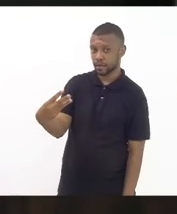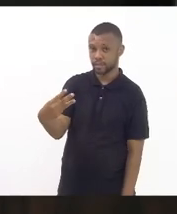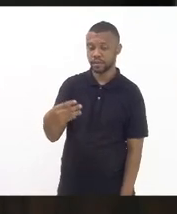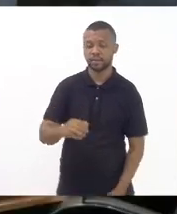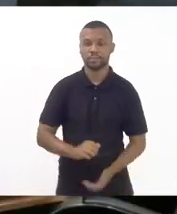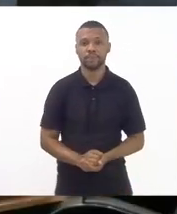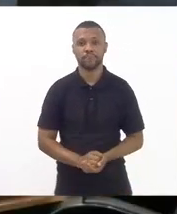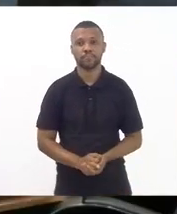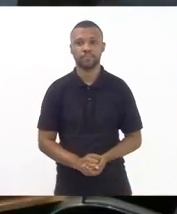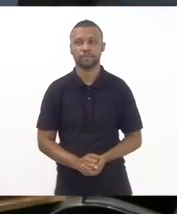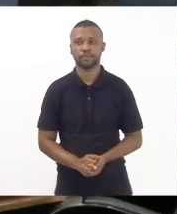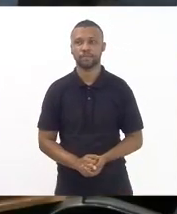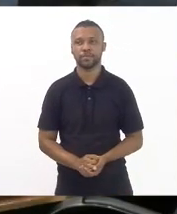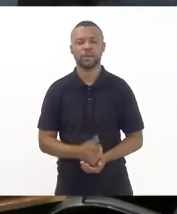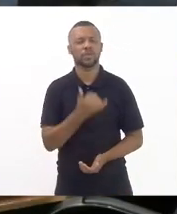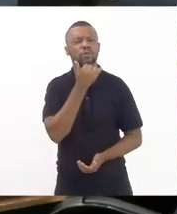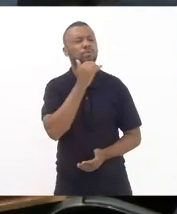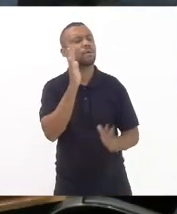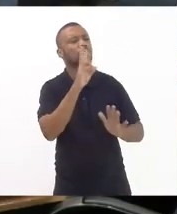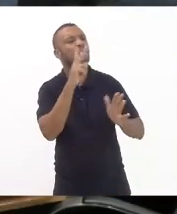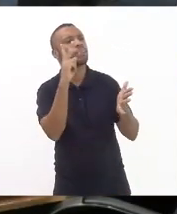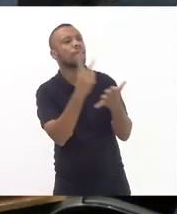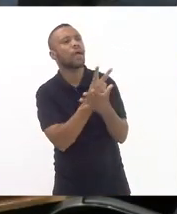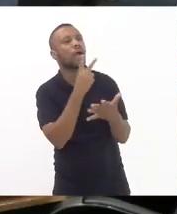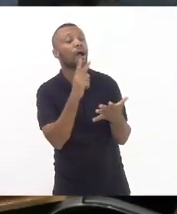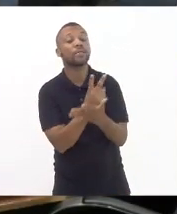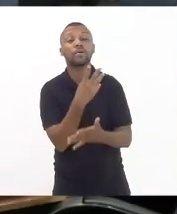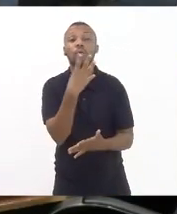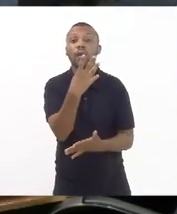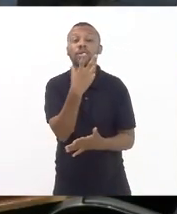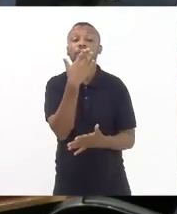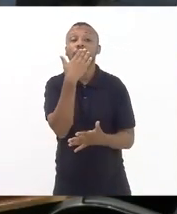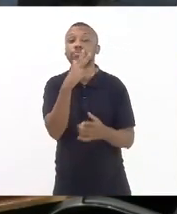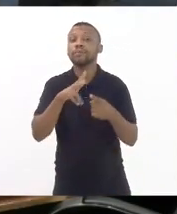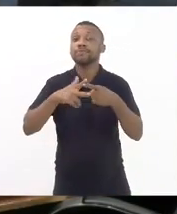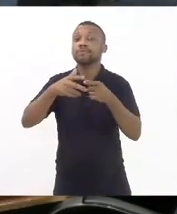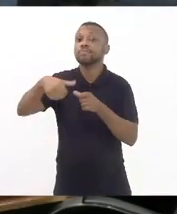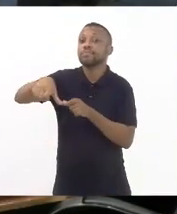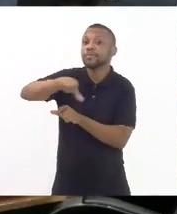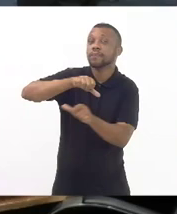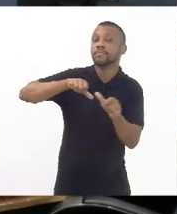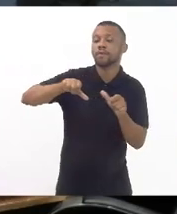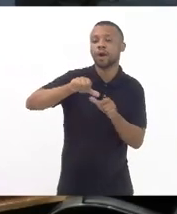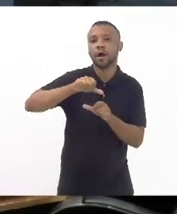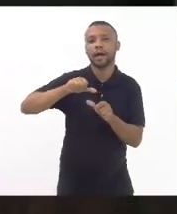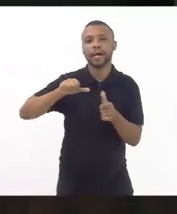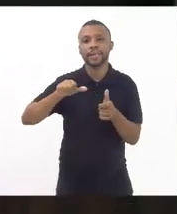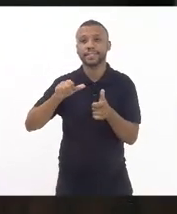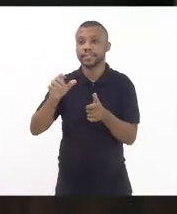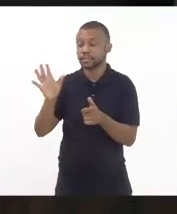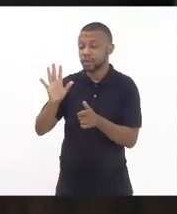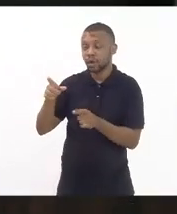4, 4 está errado, porque o 4 é... revoga, essa lei entra em vigor na... Então, mas é porque... Está bem, está